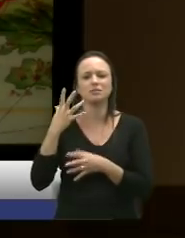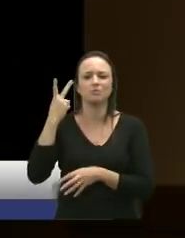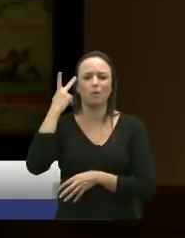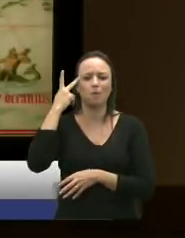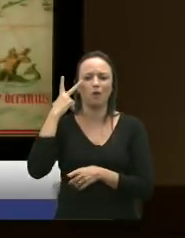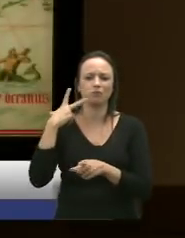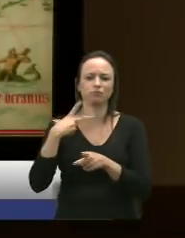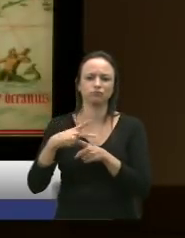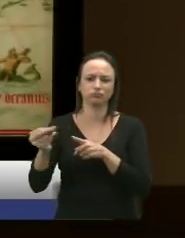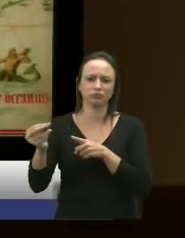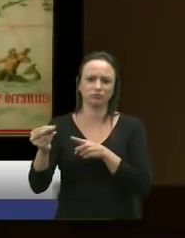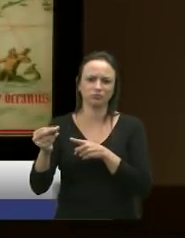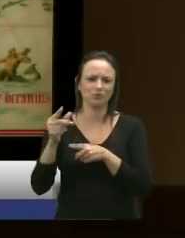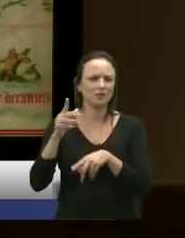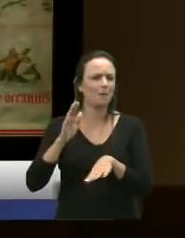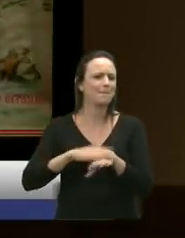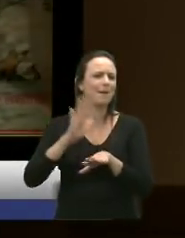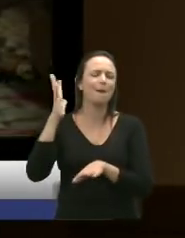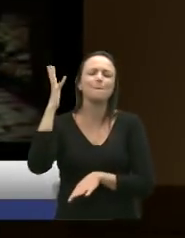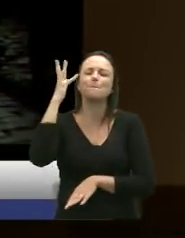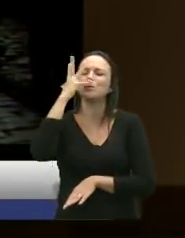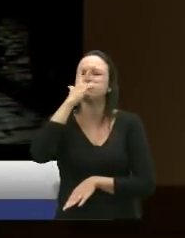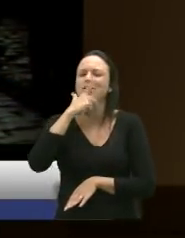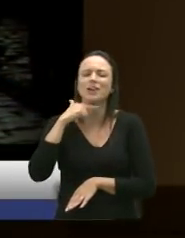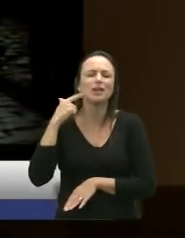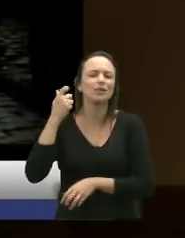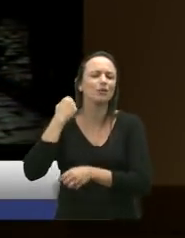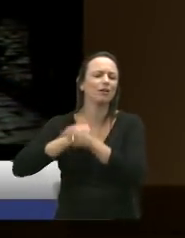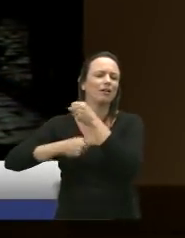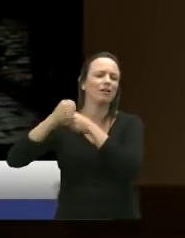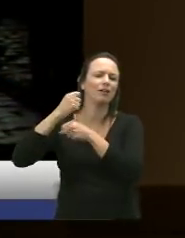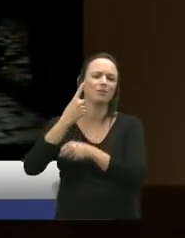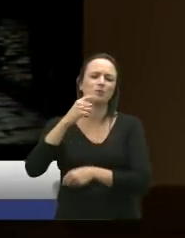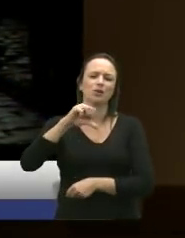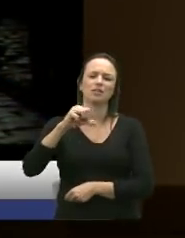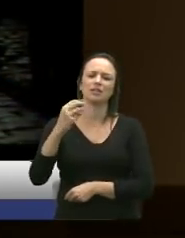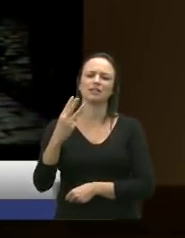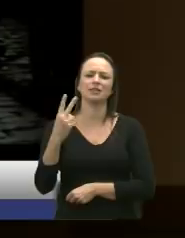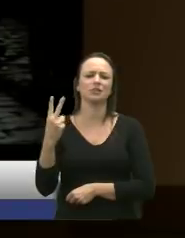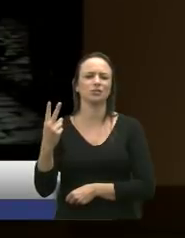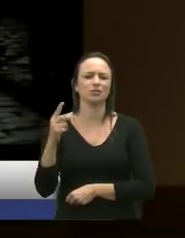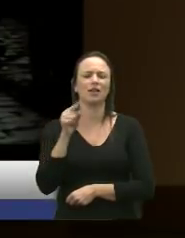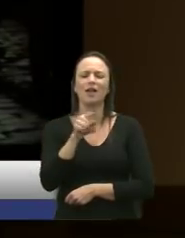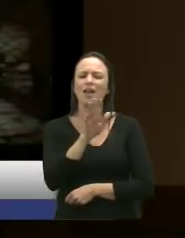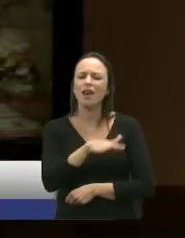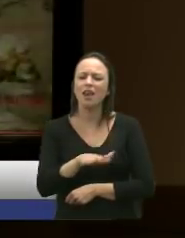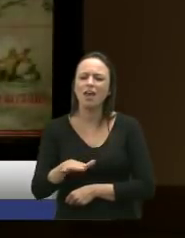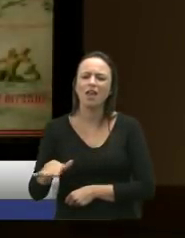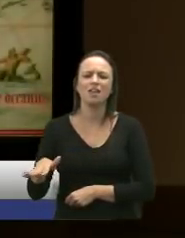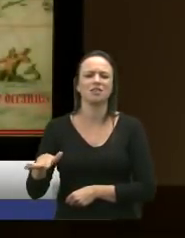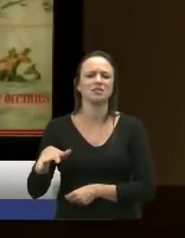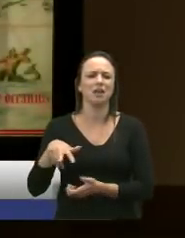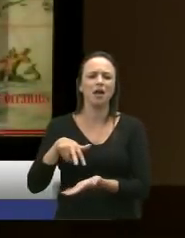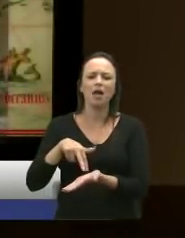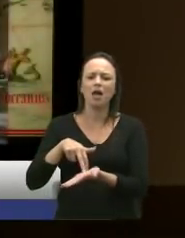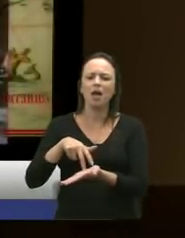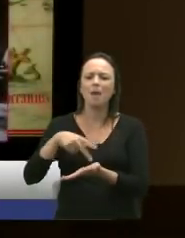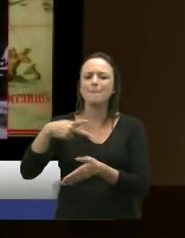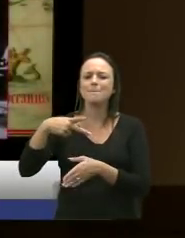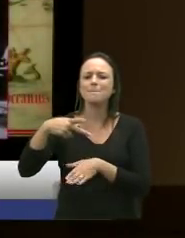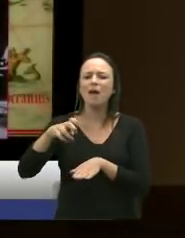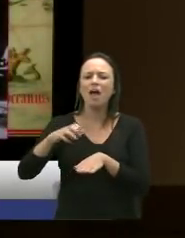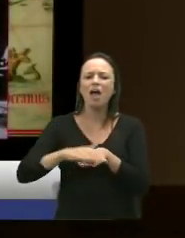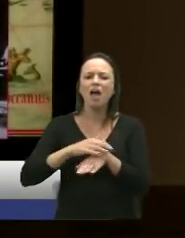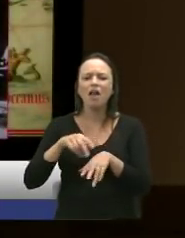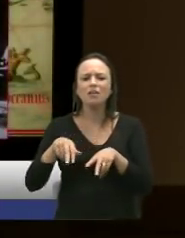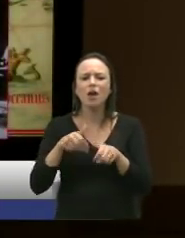Isso é o mais bonito de 32, meus amigos. Esse empenho de anônimos. Essas crianças de pés no chão acompanhando aqueles que são seus